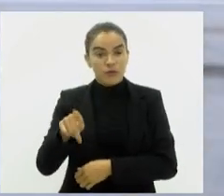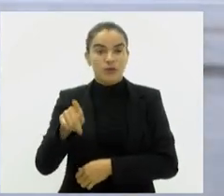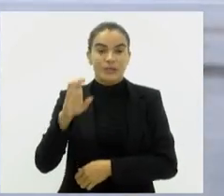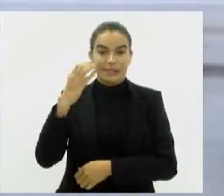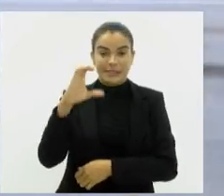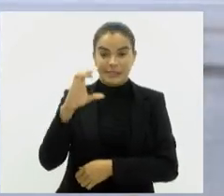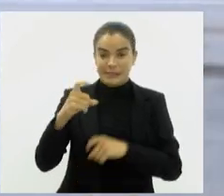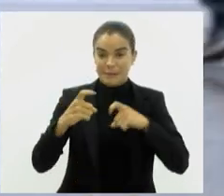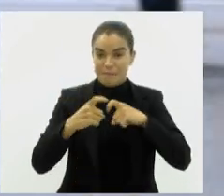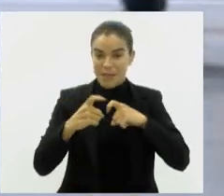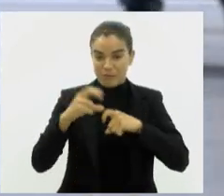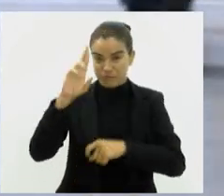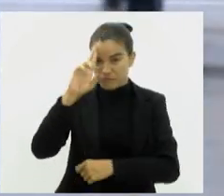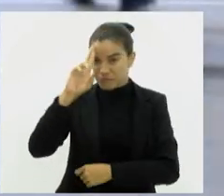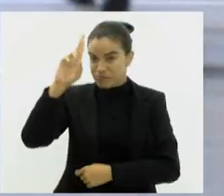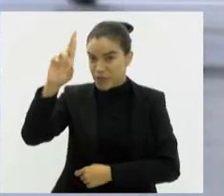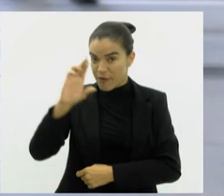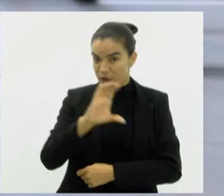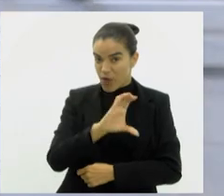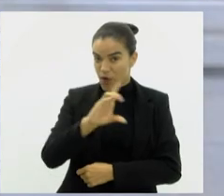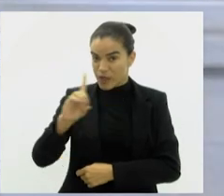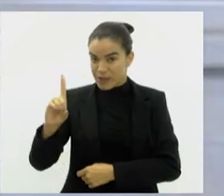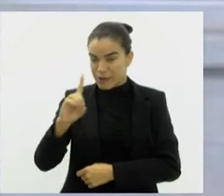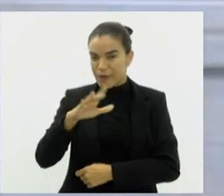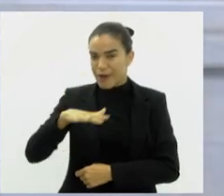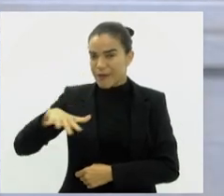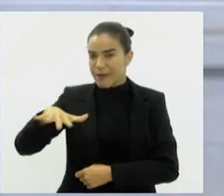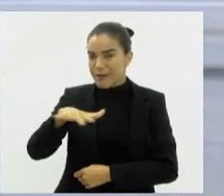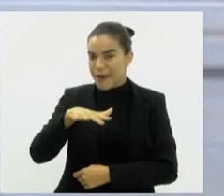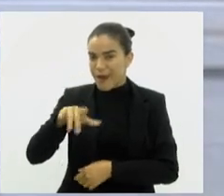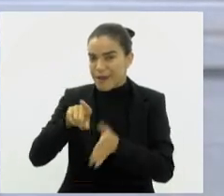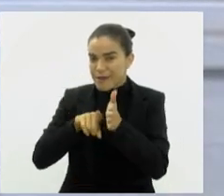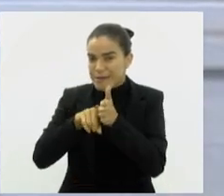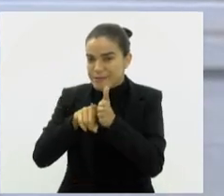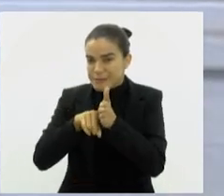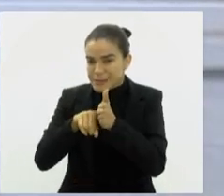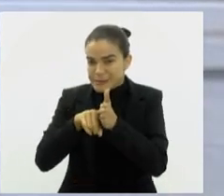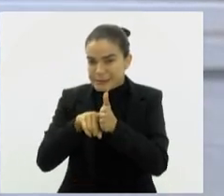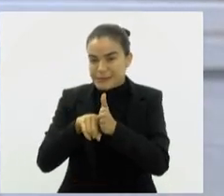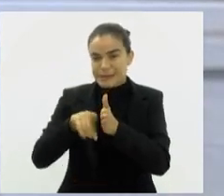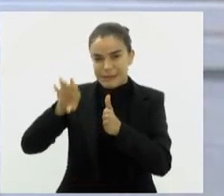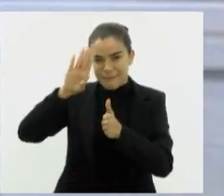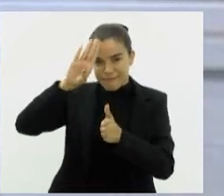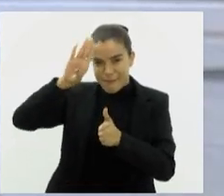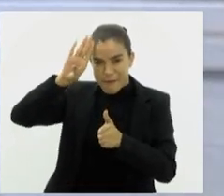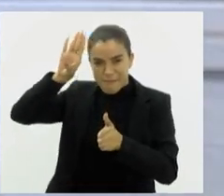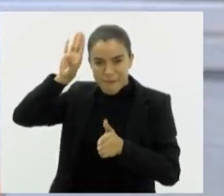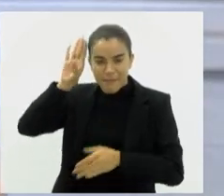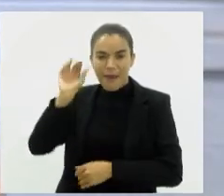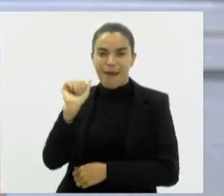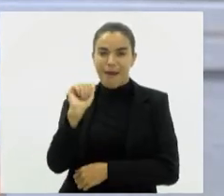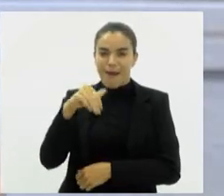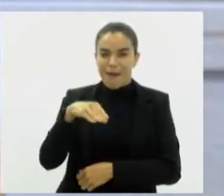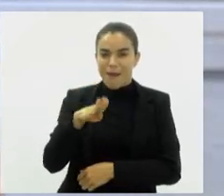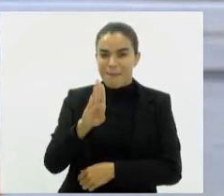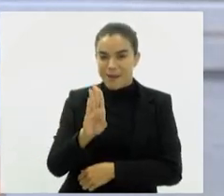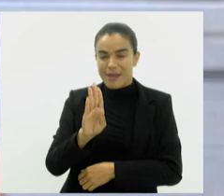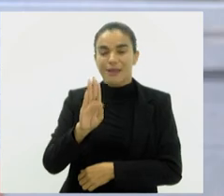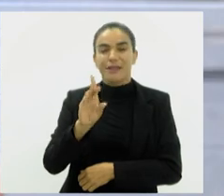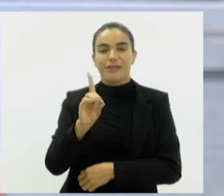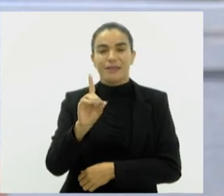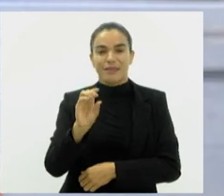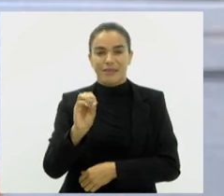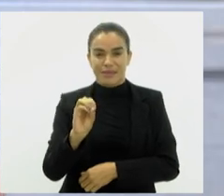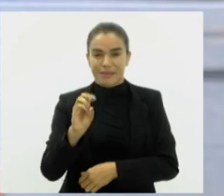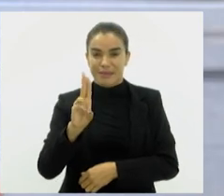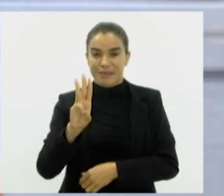Médicas, chefe e coordenadora da parte de pesquisa e acadêmica do AmbiDown, a gente,